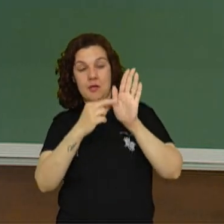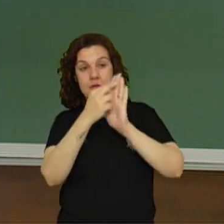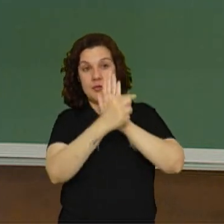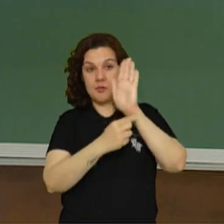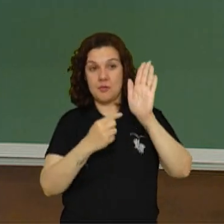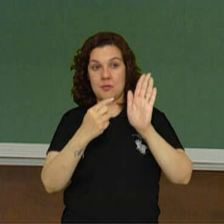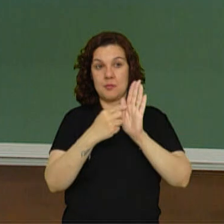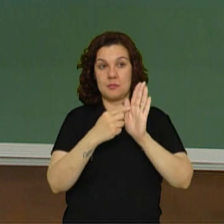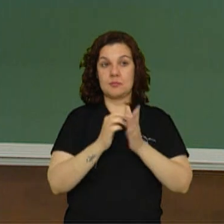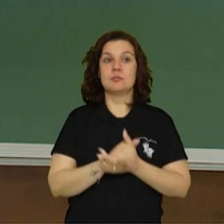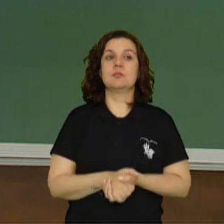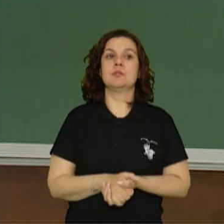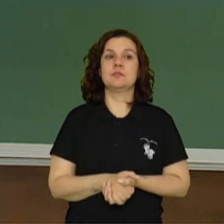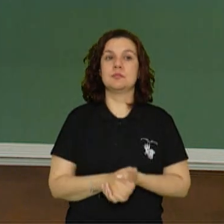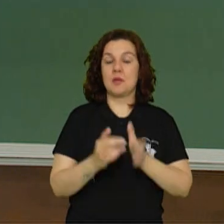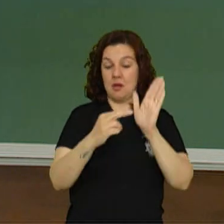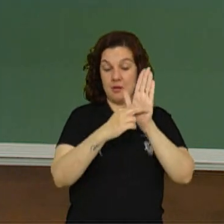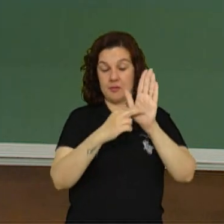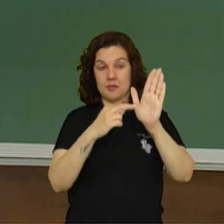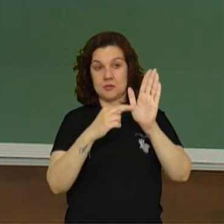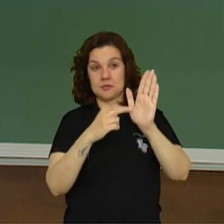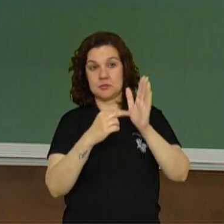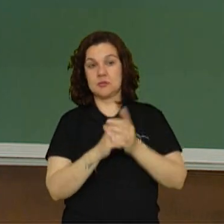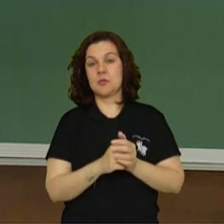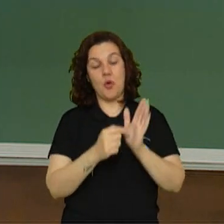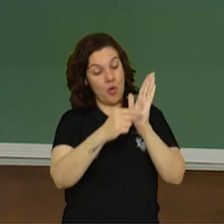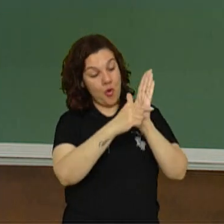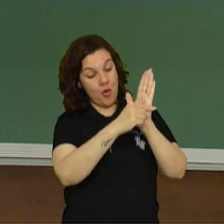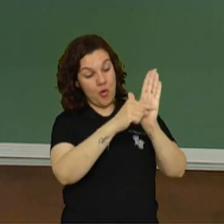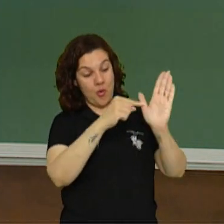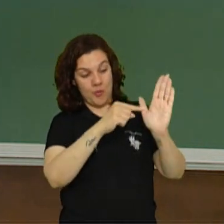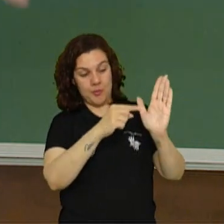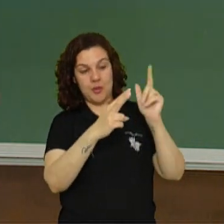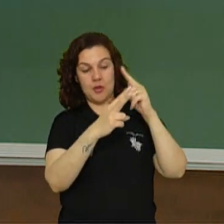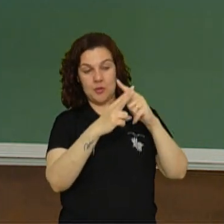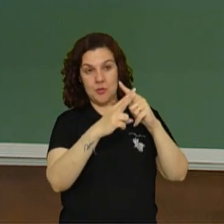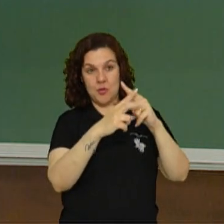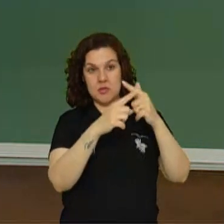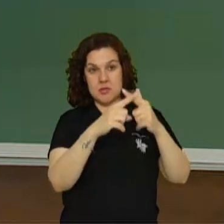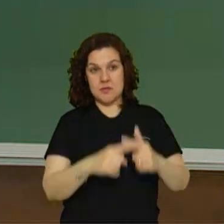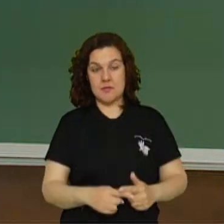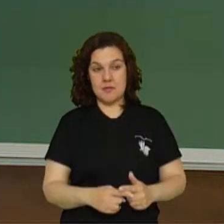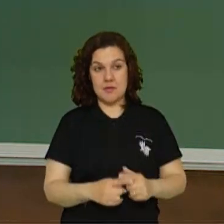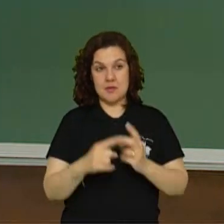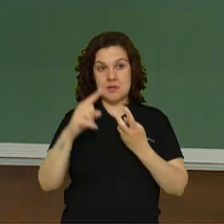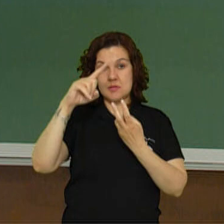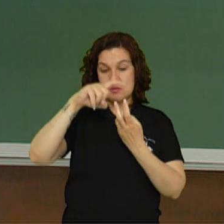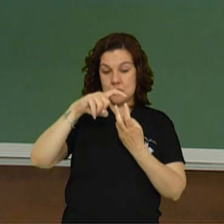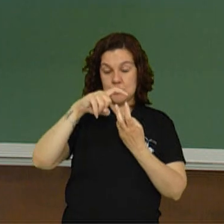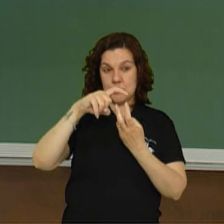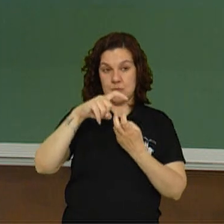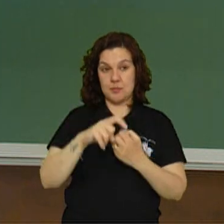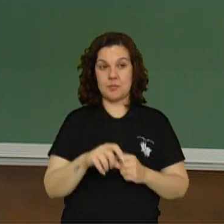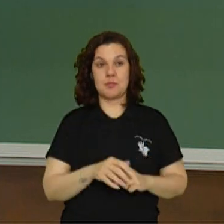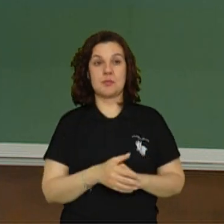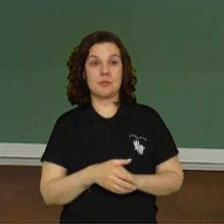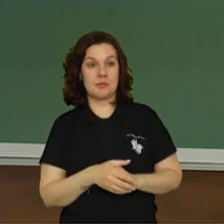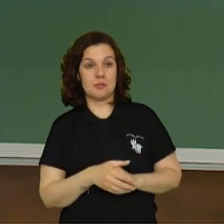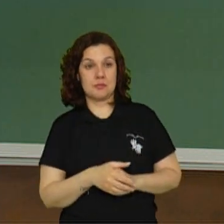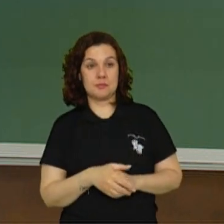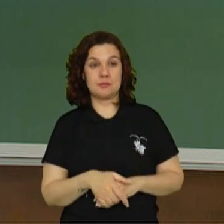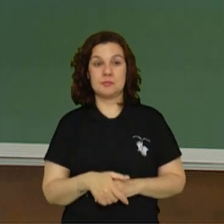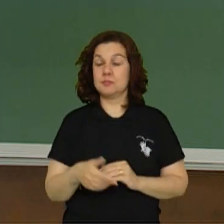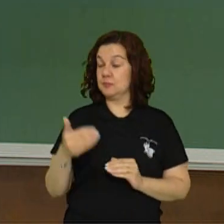circunferência. Se o raio é 5 centímetros, o comprimento é 2πr, né, uma fórmula francesa,